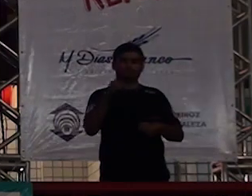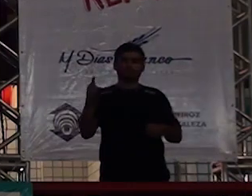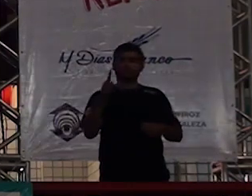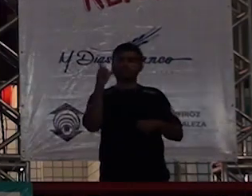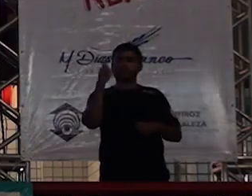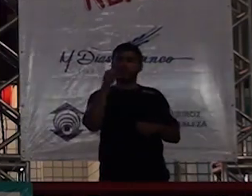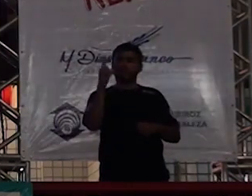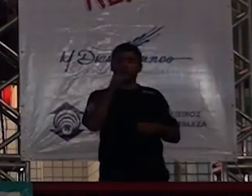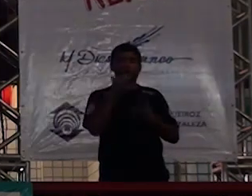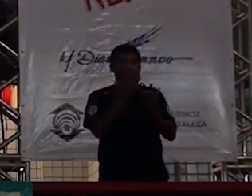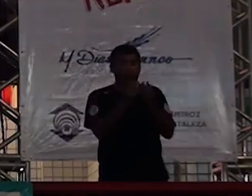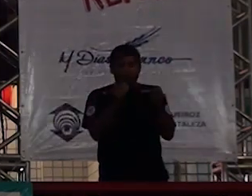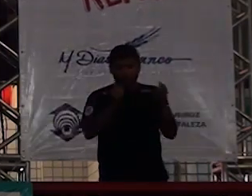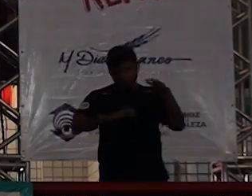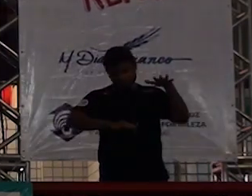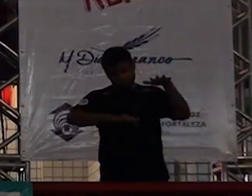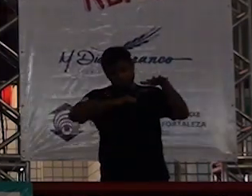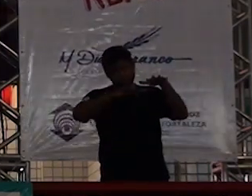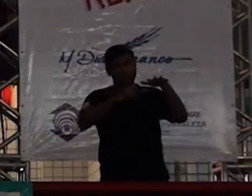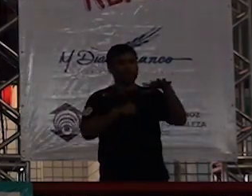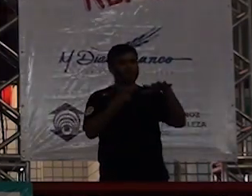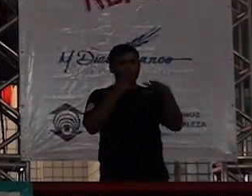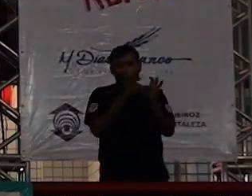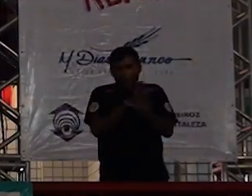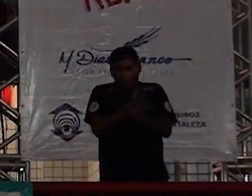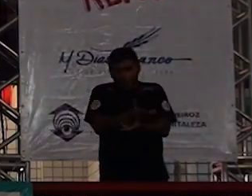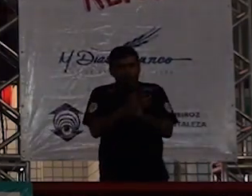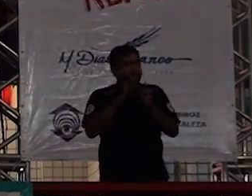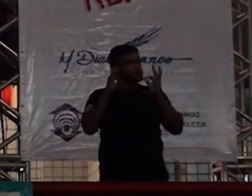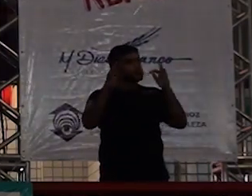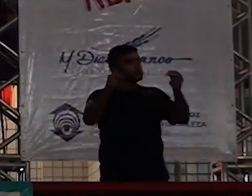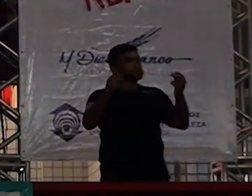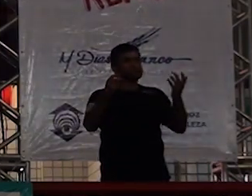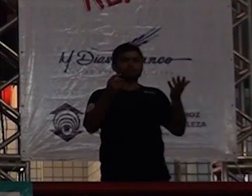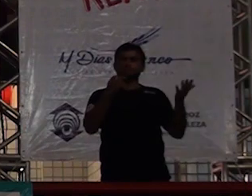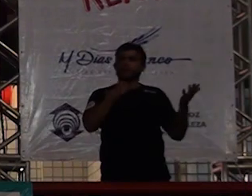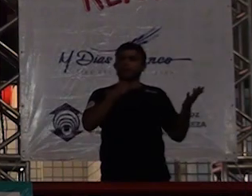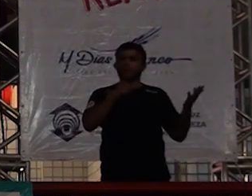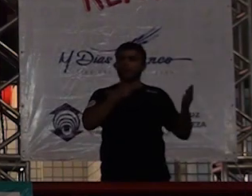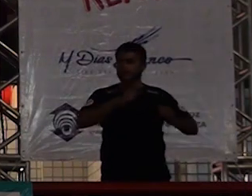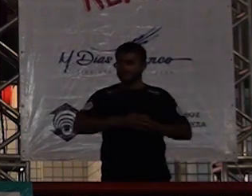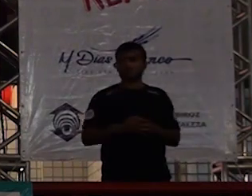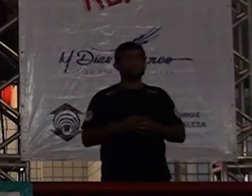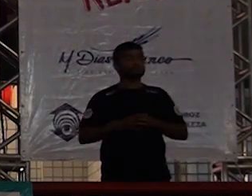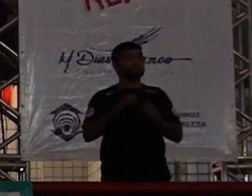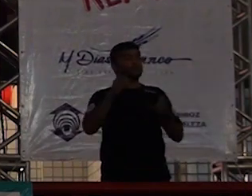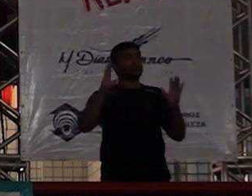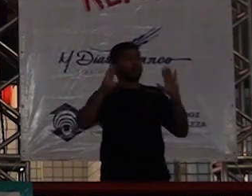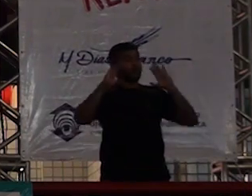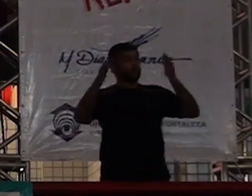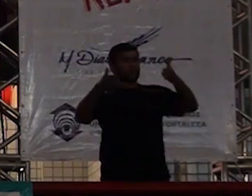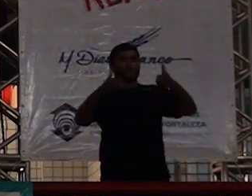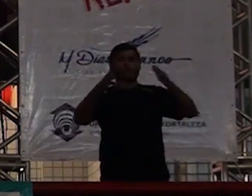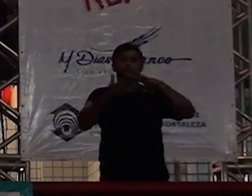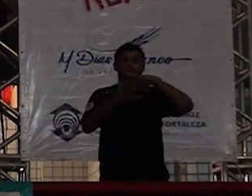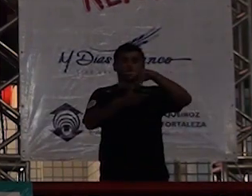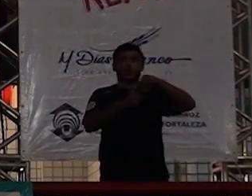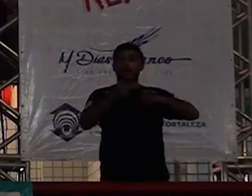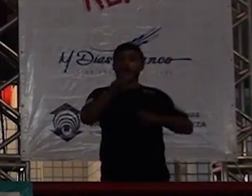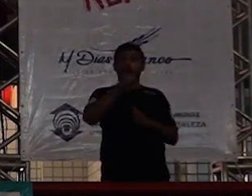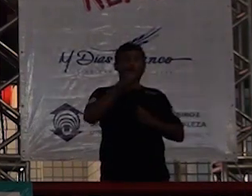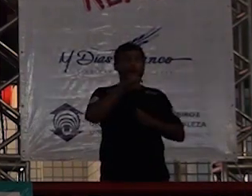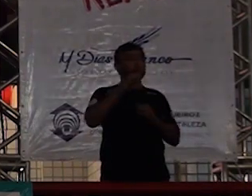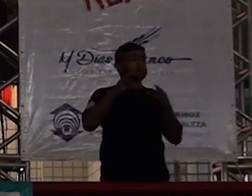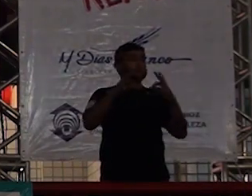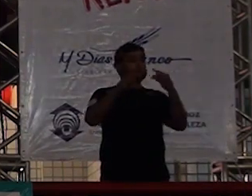consumir mais do que a natureza tem capacidade de produzir. O Fórum Mundial da Água foi criado para